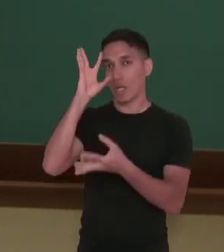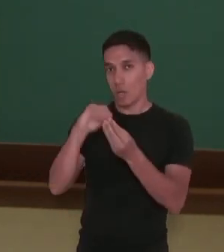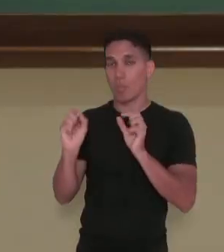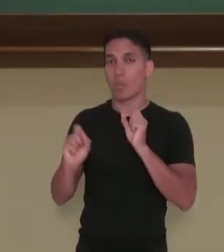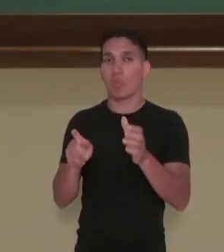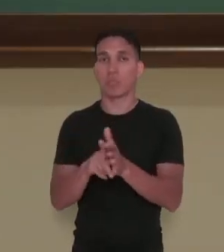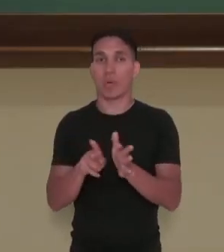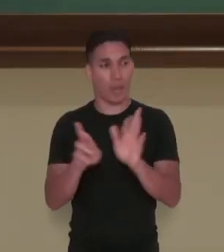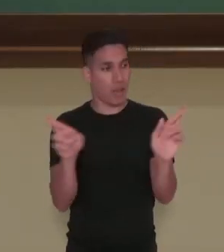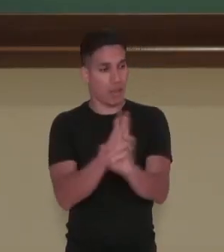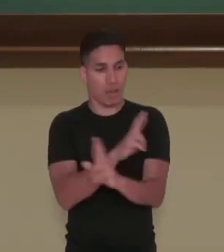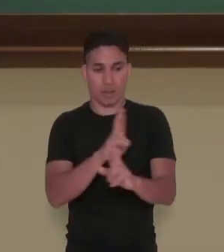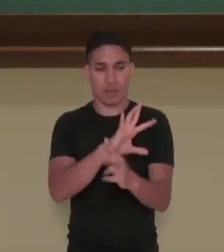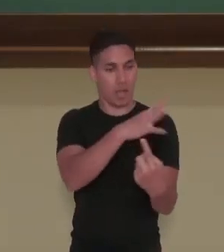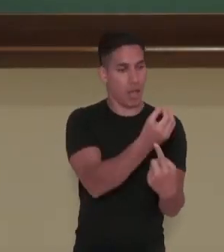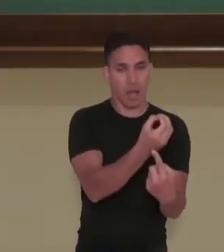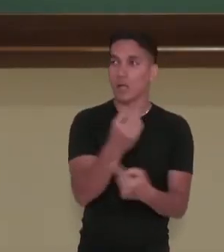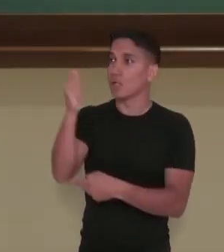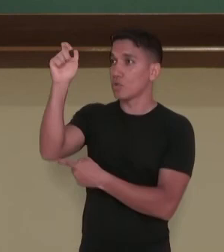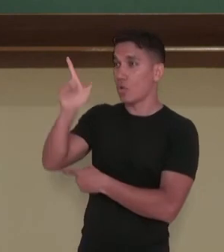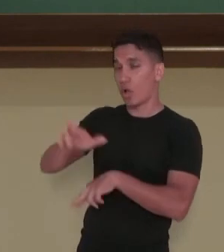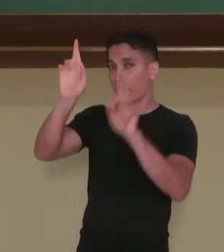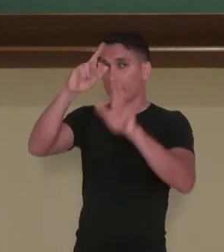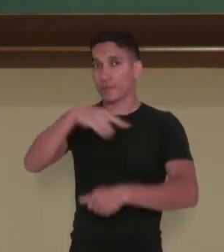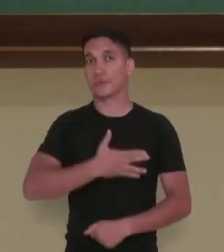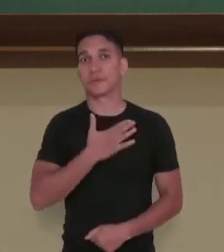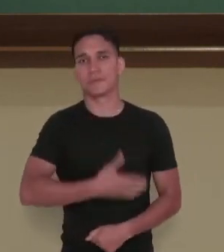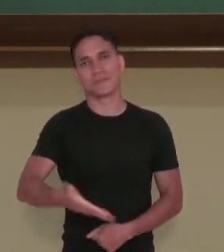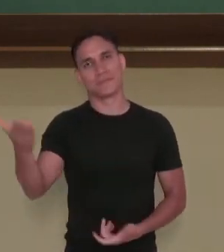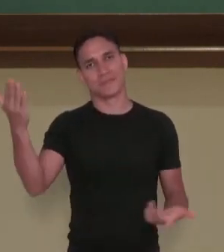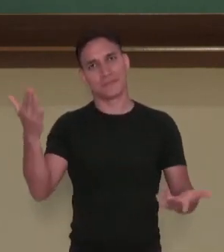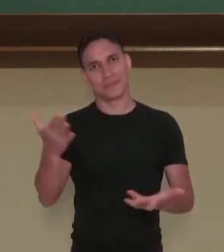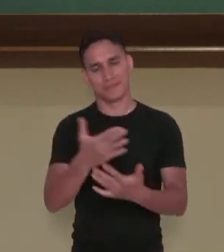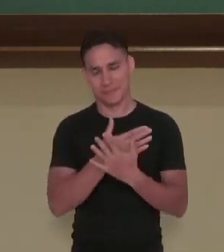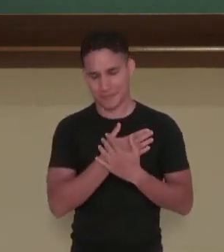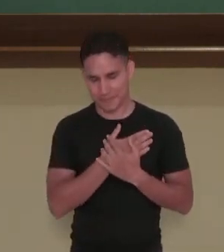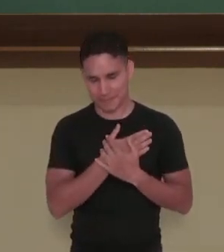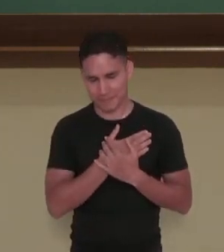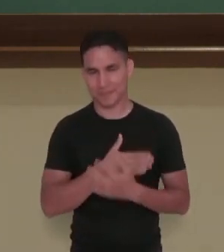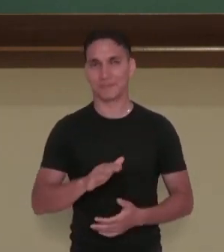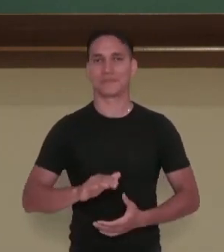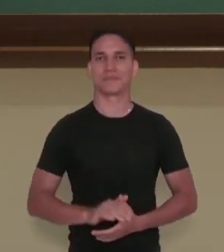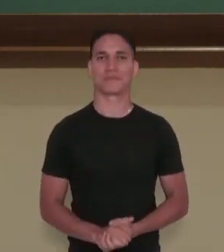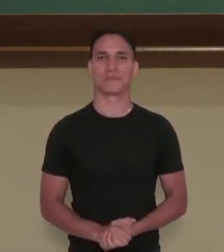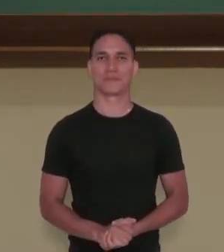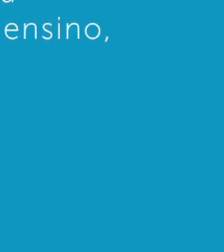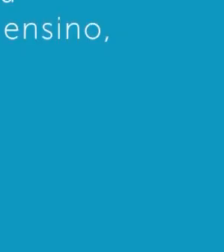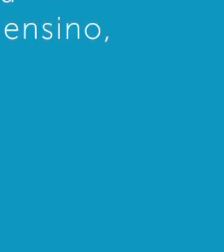presentes entre arte e luz. Eu espero que você tenha gostado e até breve!